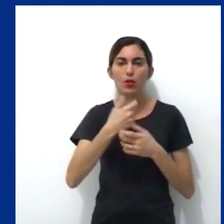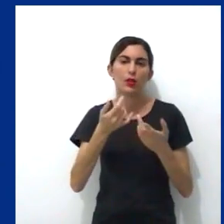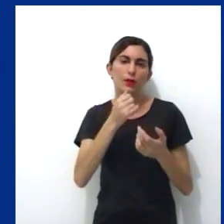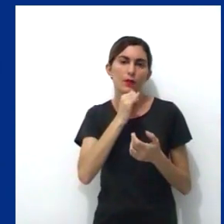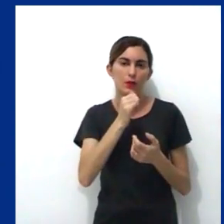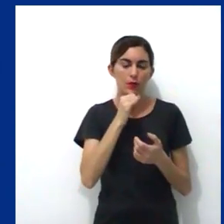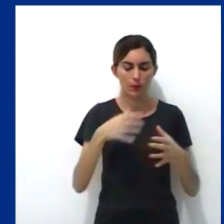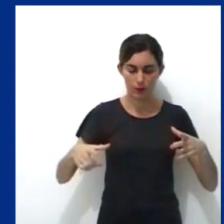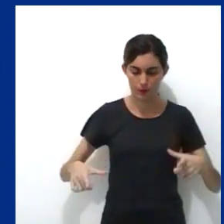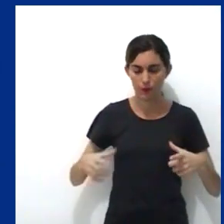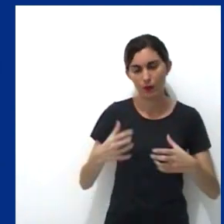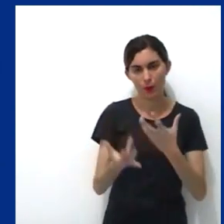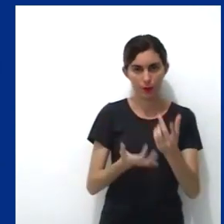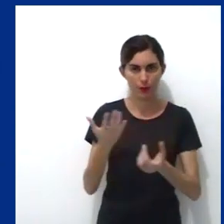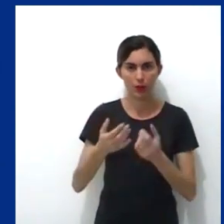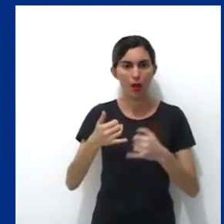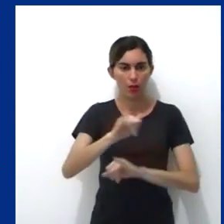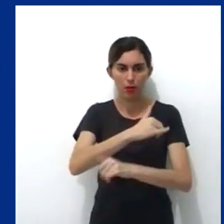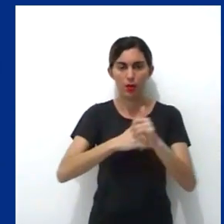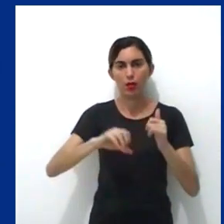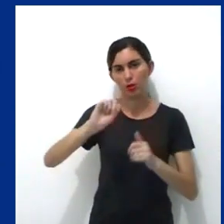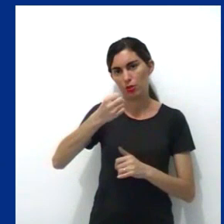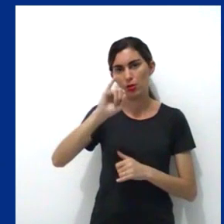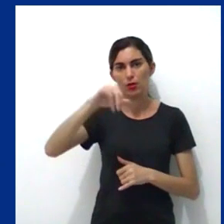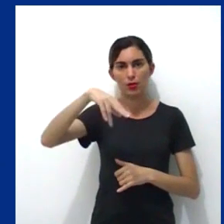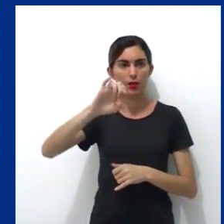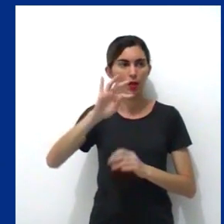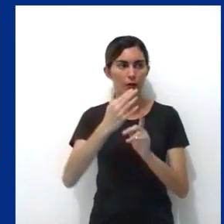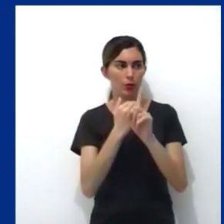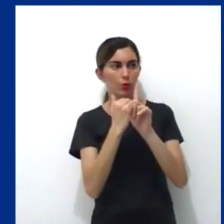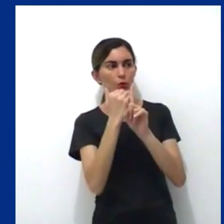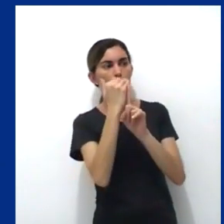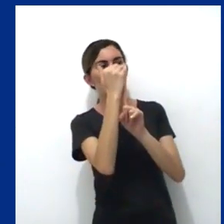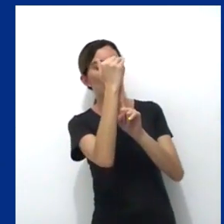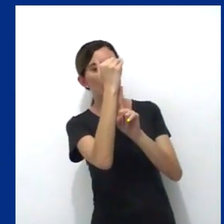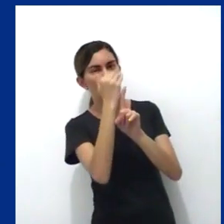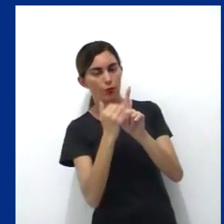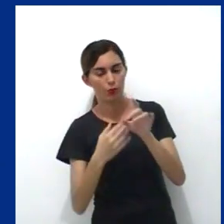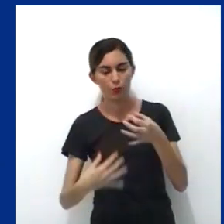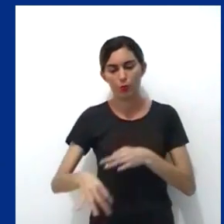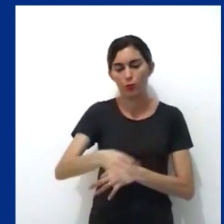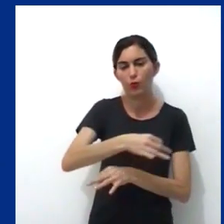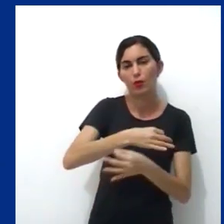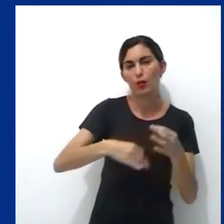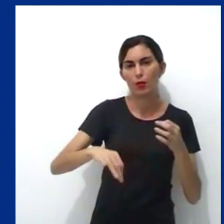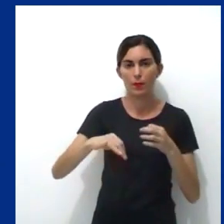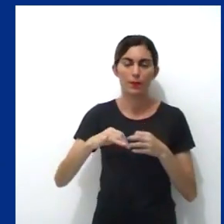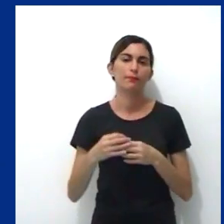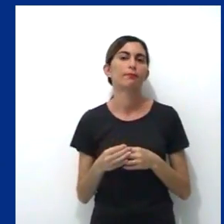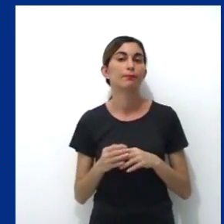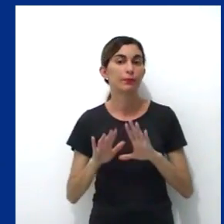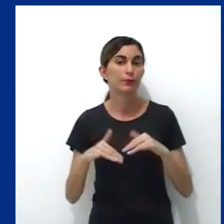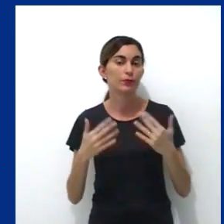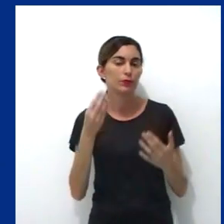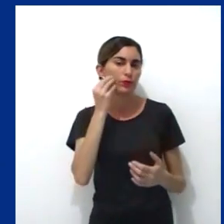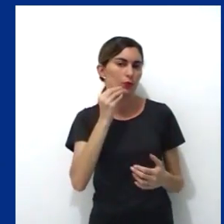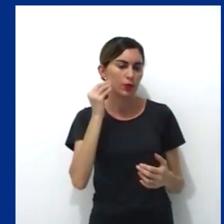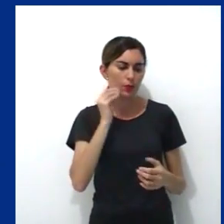que aquecem, seja pelo calor do fogo ou pelo contato com outro mais